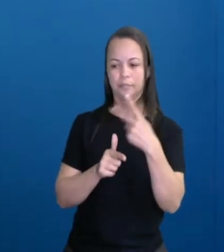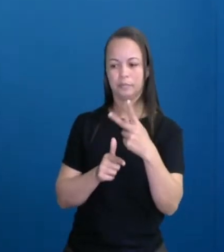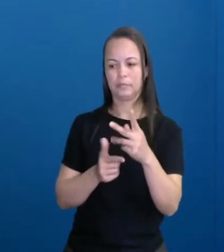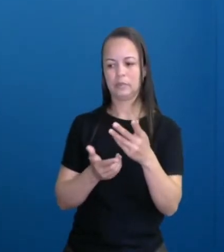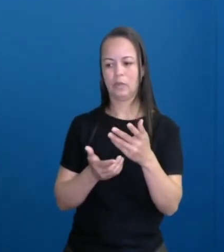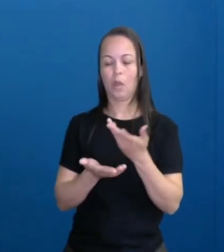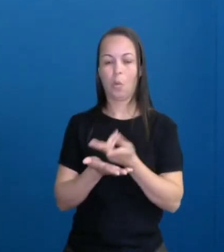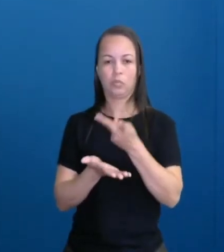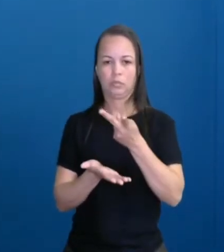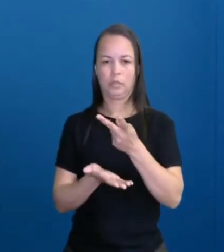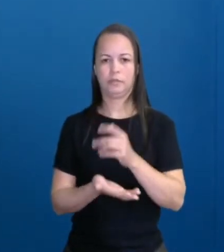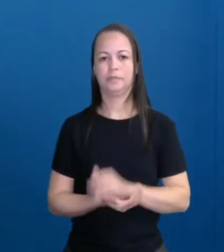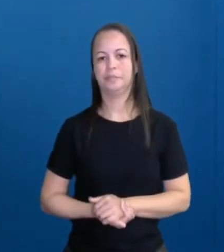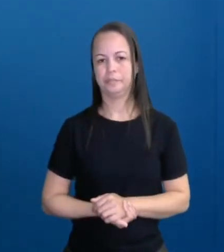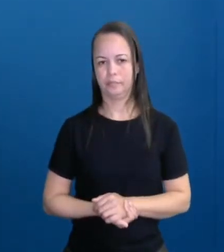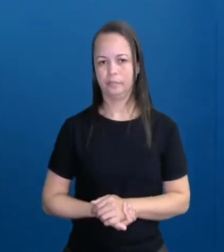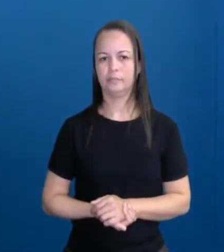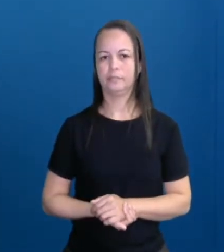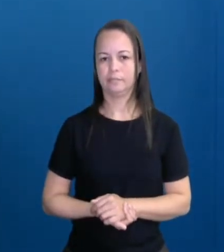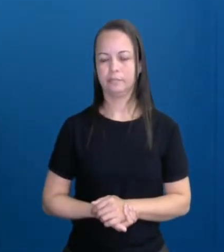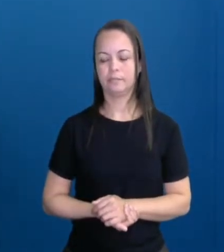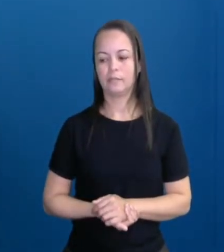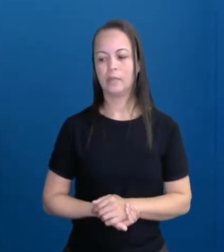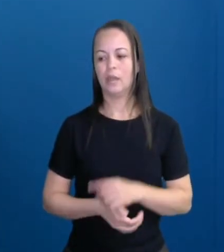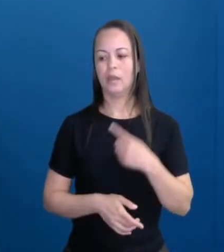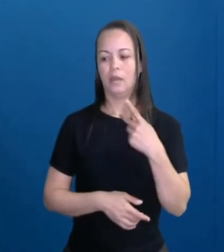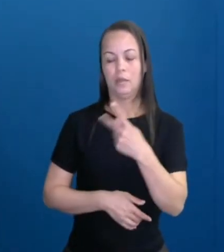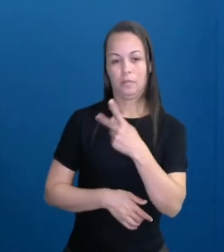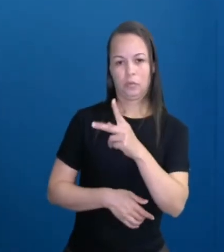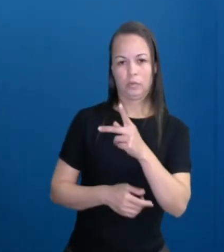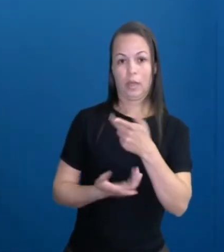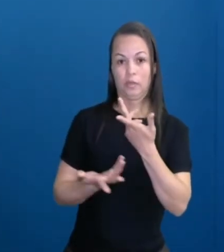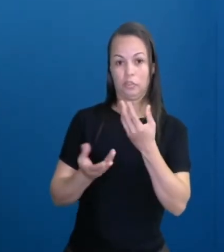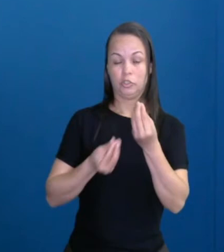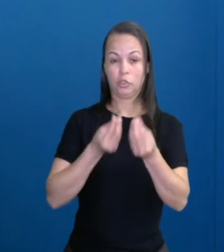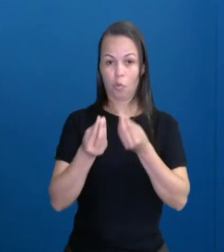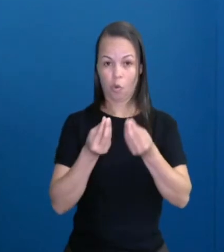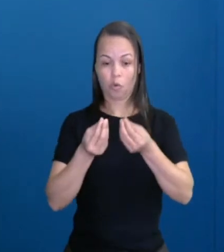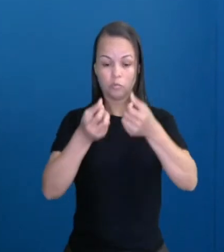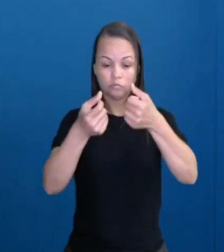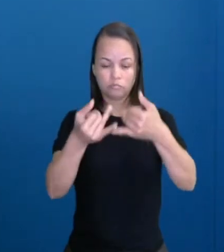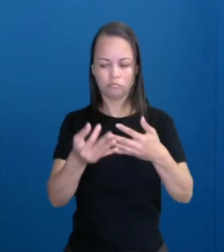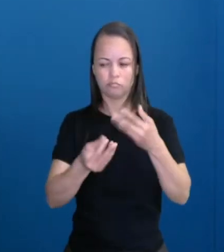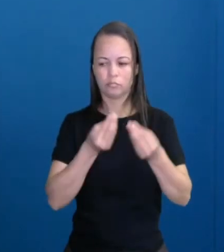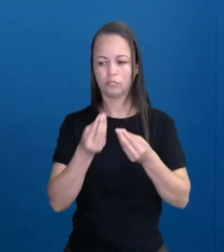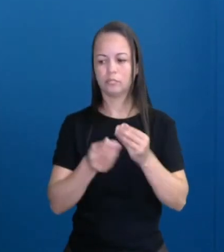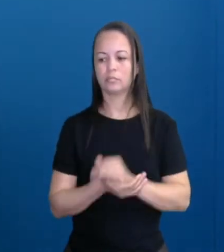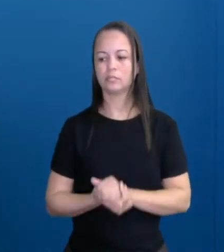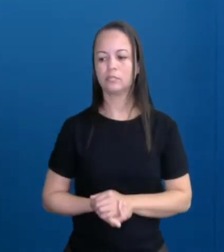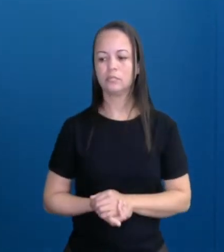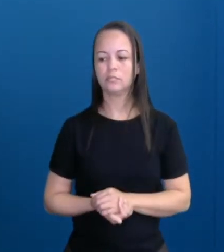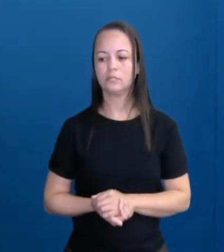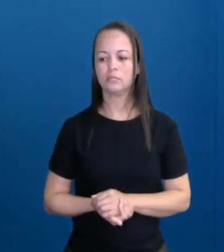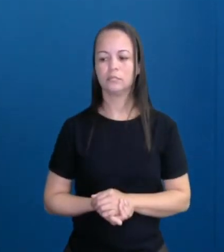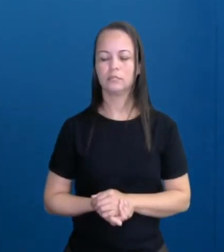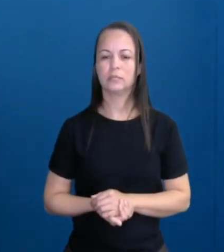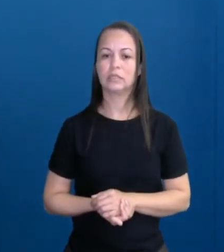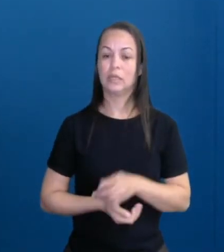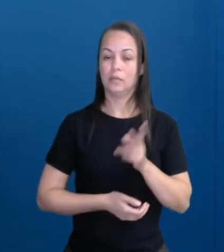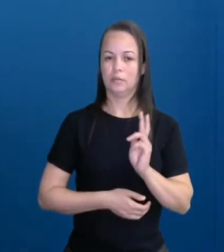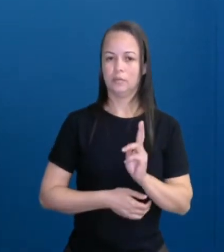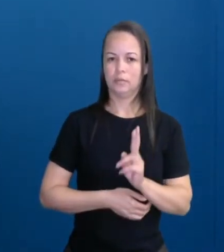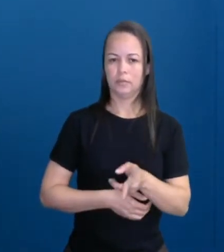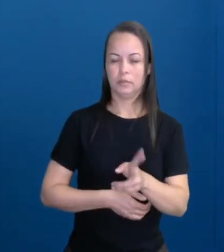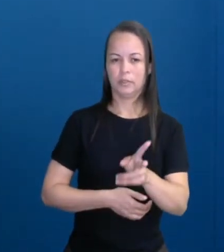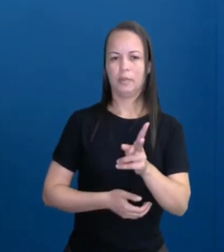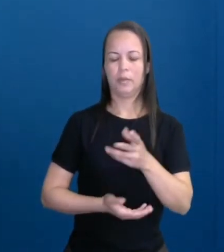isso ocorre? Então, a montagem da questão é assim, tá? Como tem aqui, ó. Não, sempre que